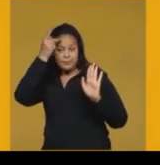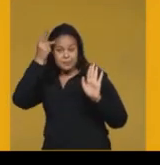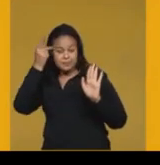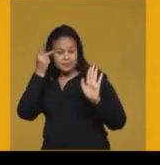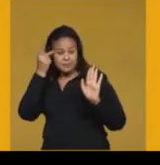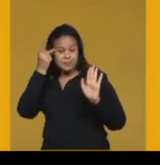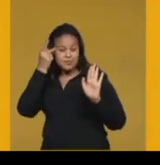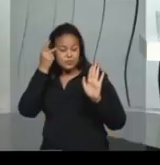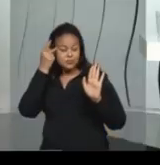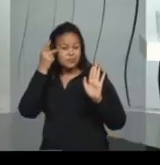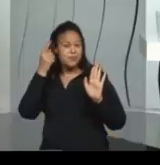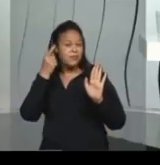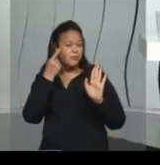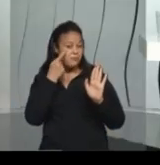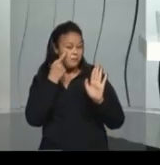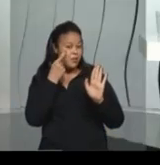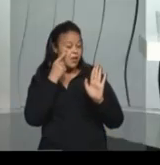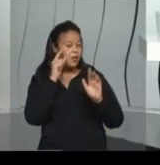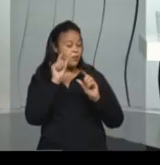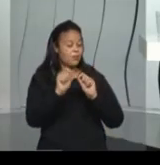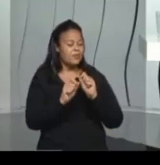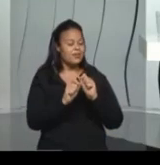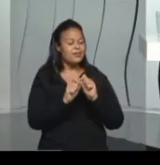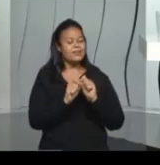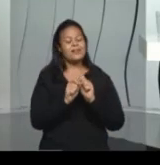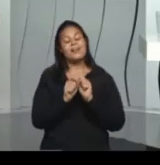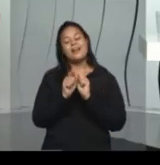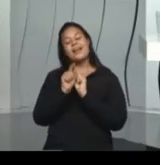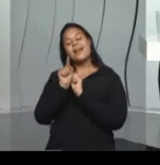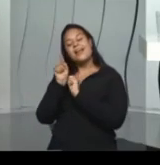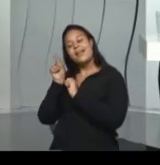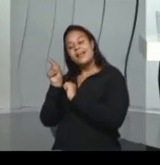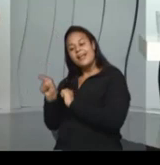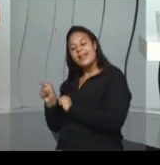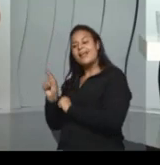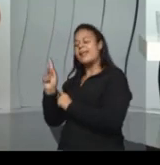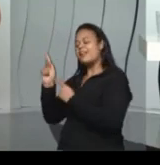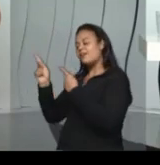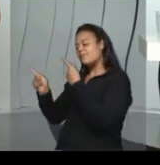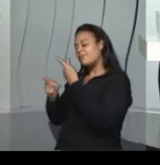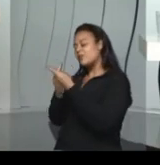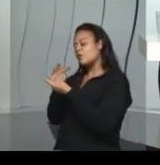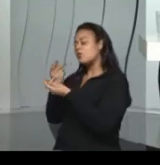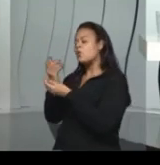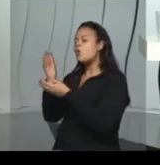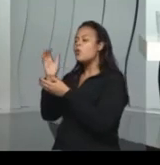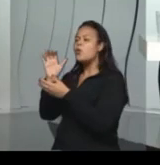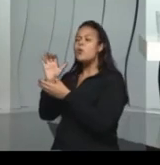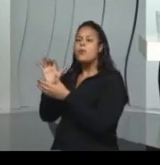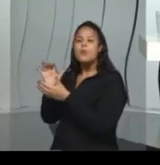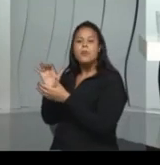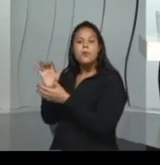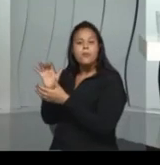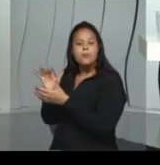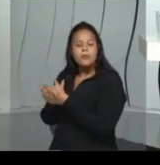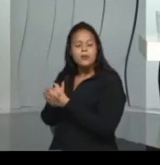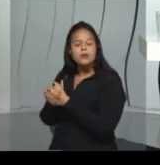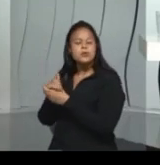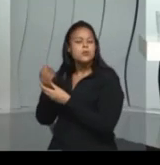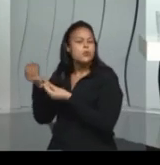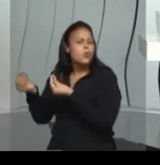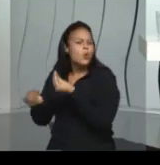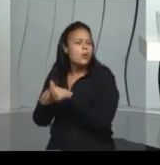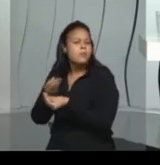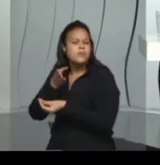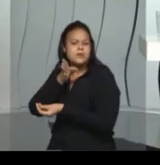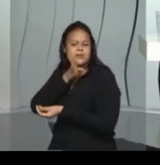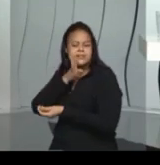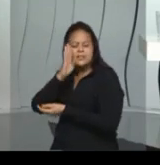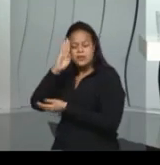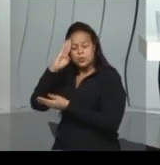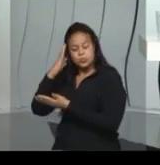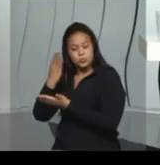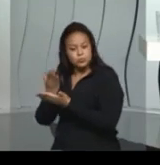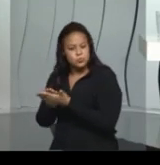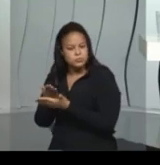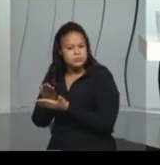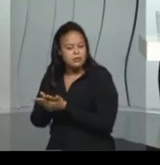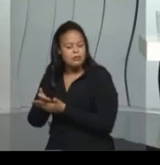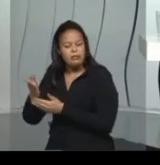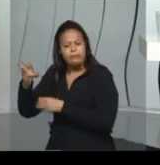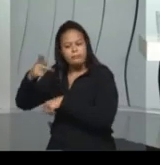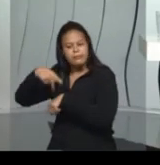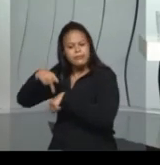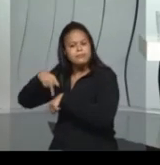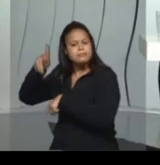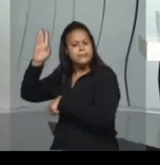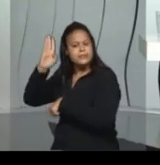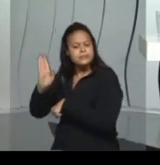vocês viram, ela falou sobre como ela conheceu o marido, ele estava estudando aqui no Brasil, aí eles se casaram,